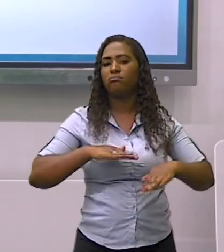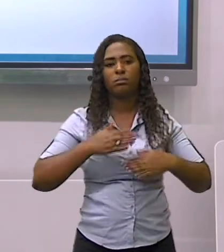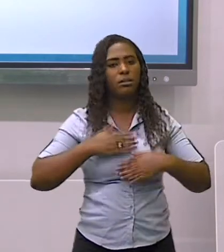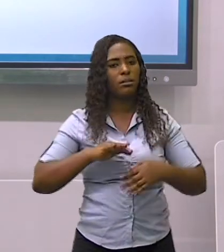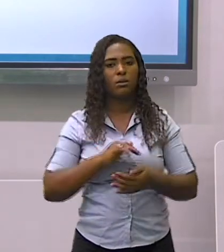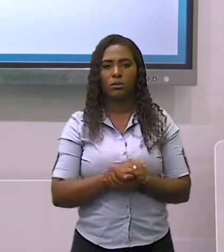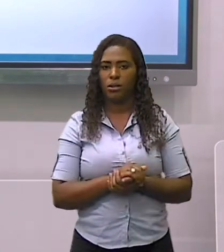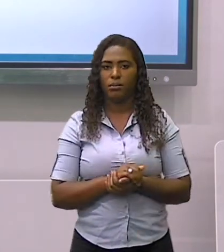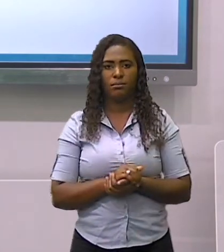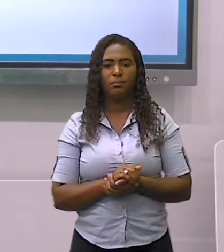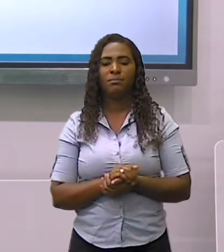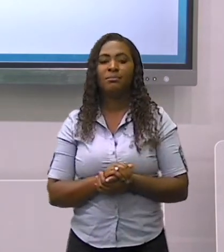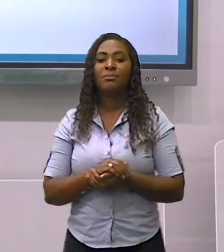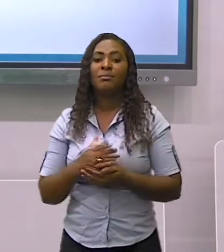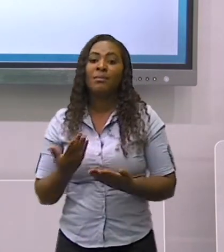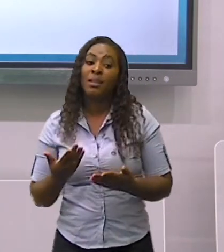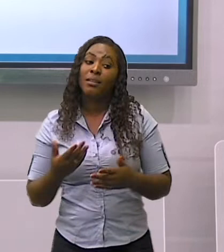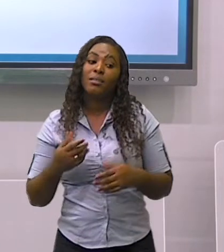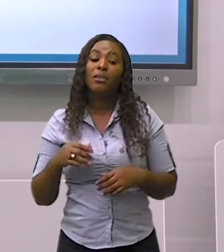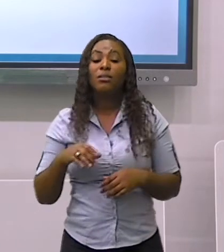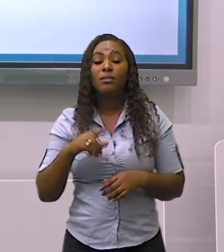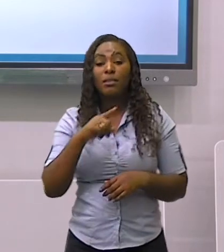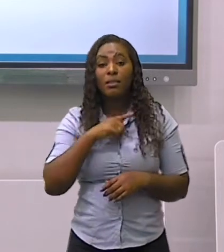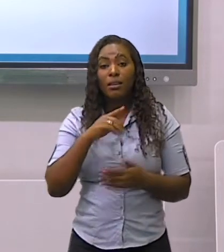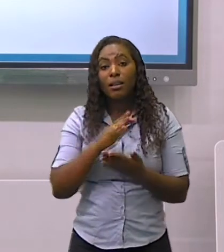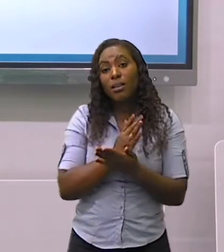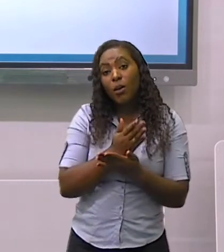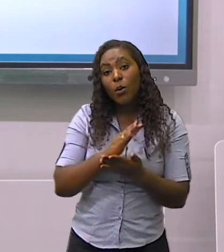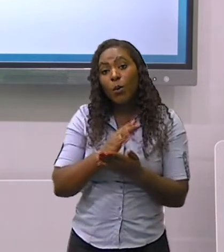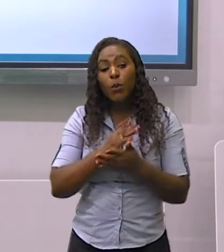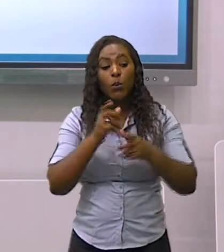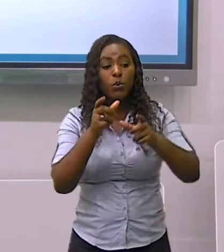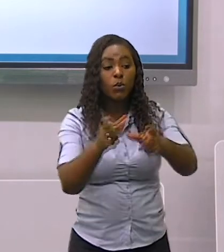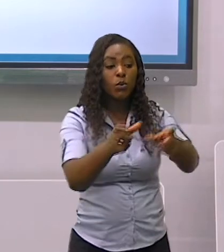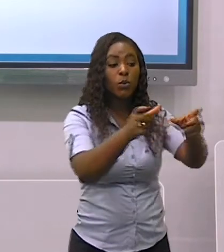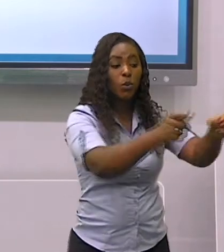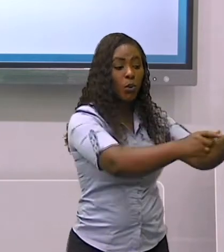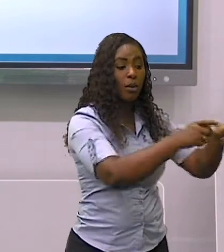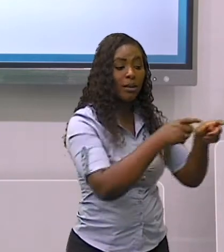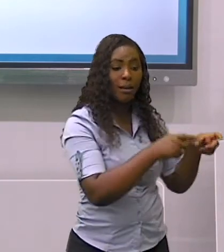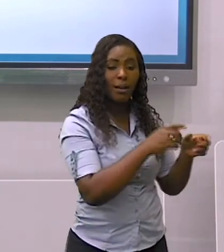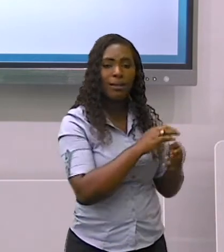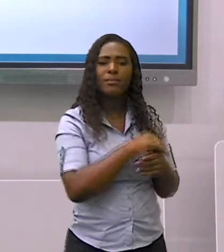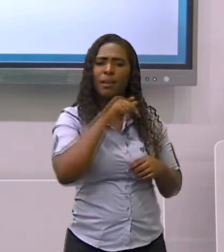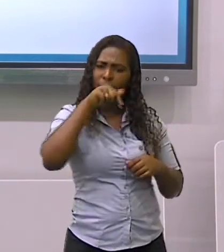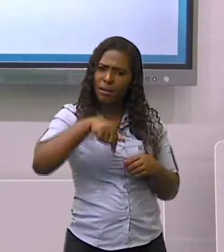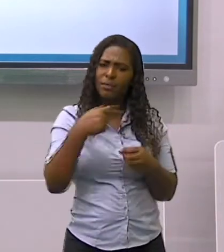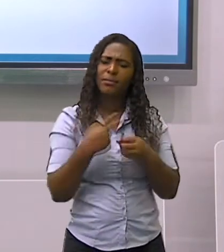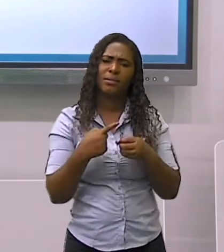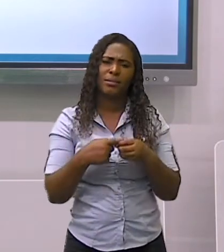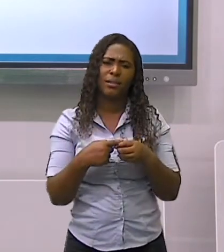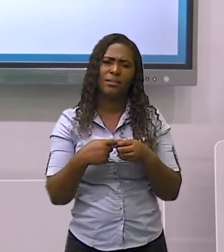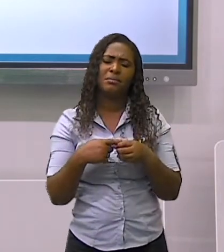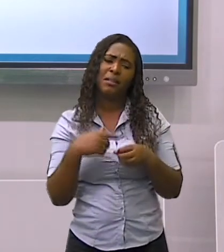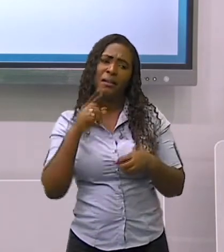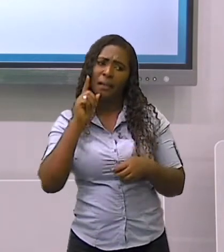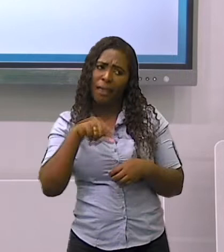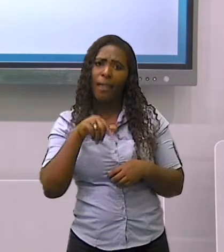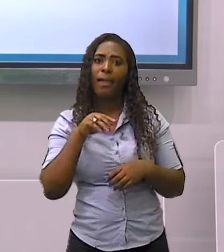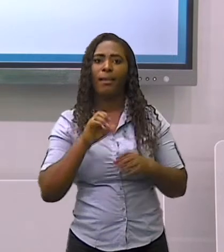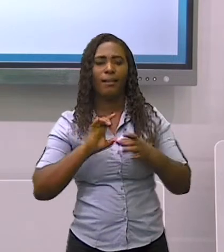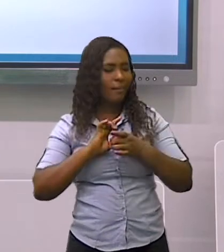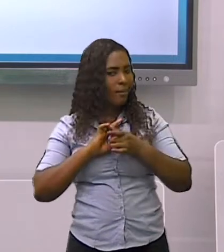nosso município podem ser considerados ambientes livres. Porém,